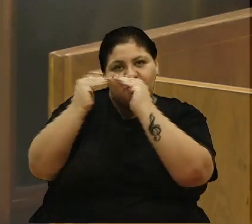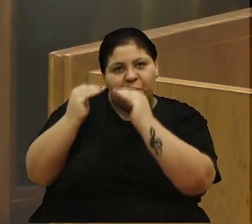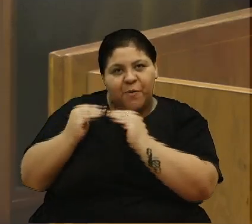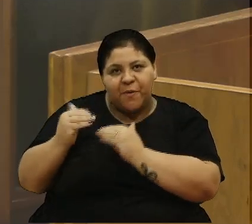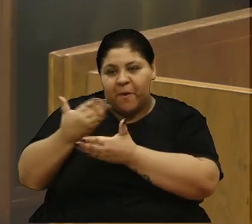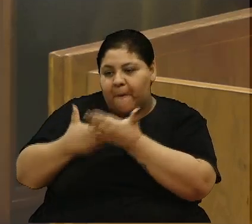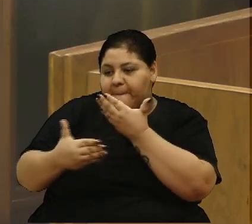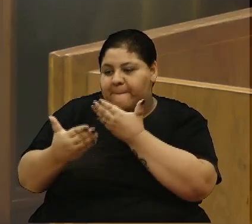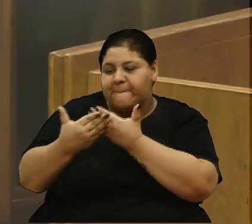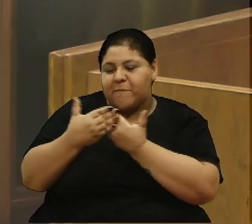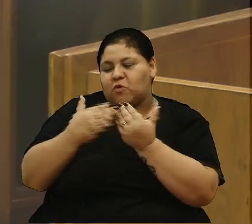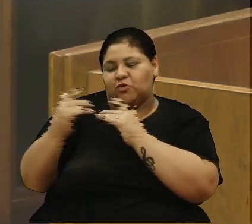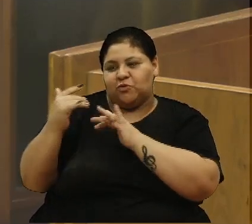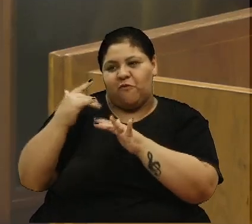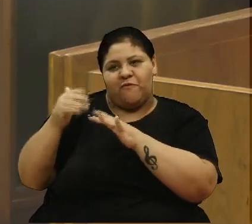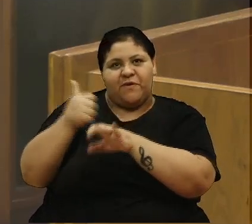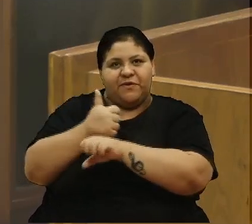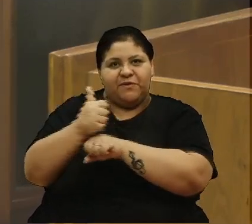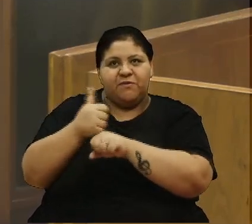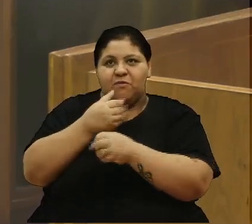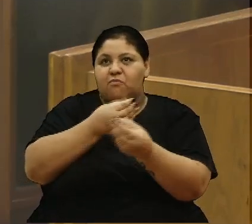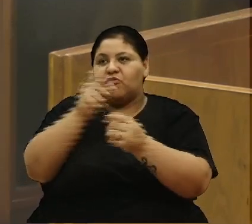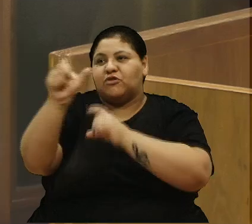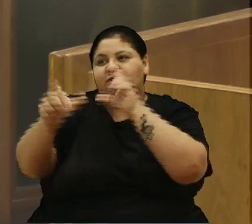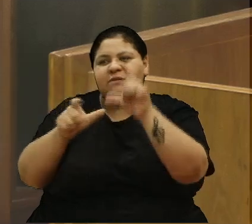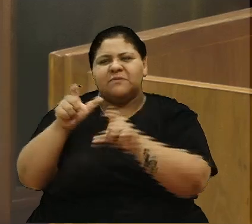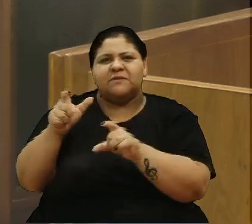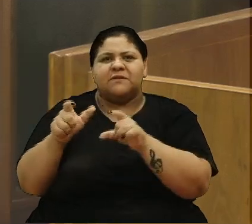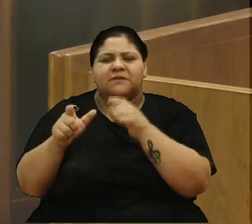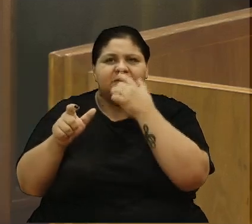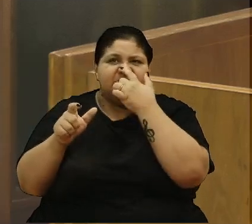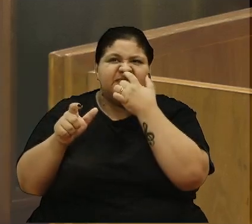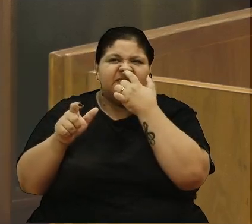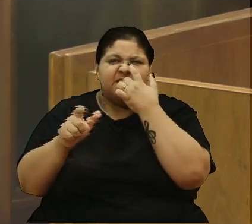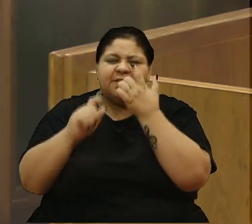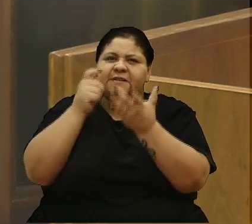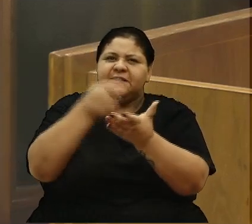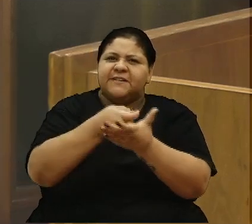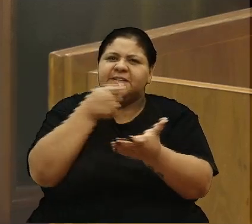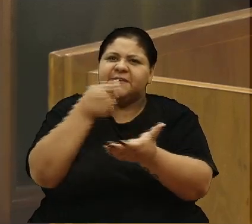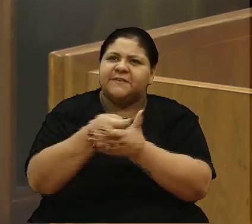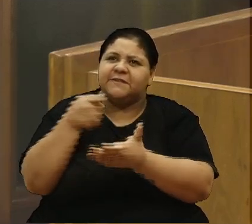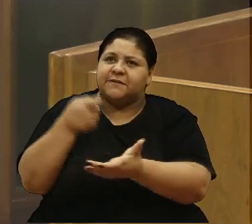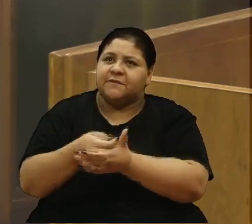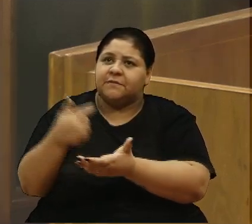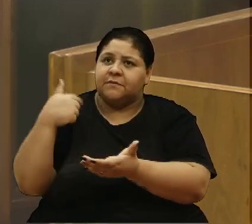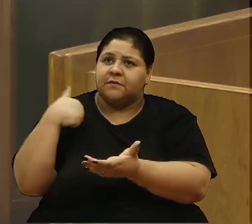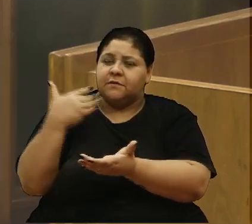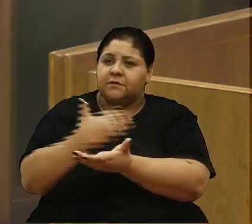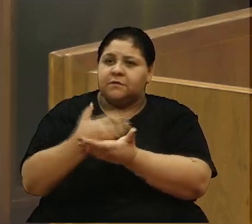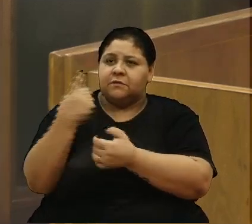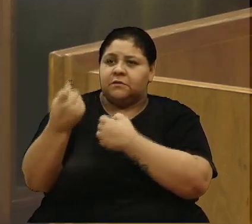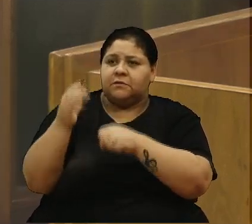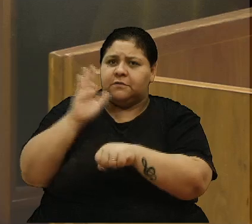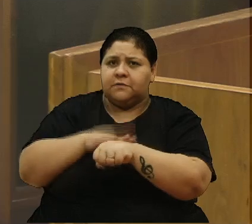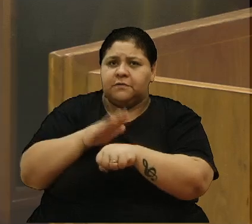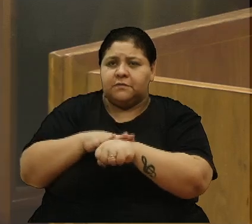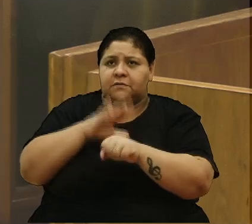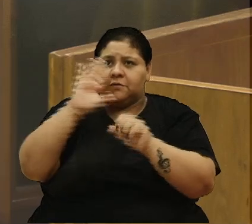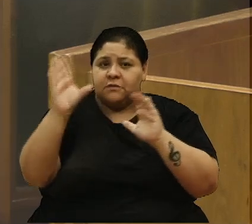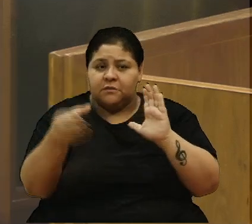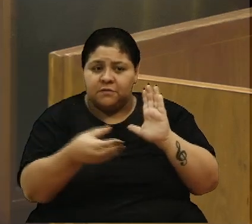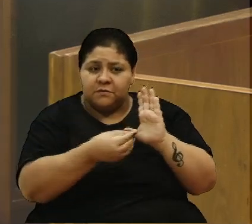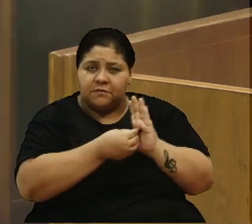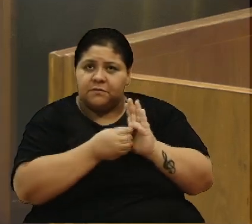muitos movimentos, a muitos profissionais, a muita gente que há muito tempo vinha batalhando por isso. Eu comentei em alguns momentos, toda vez que eu postava nas minhas